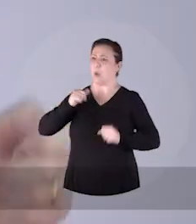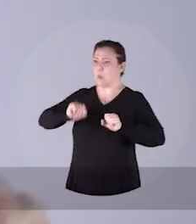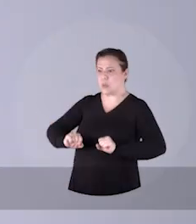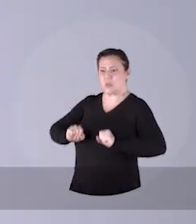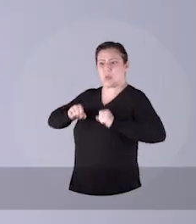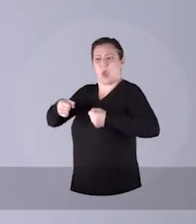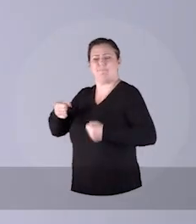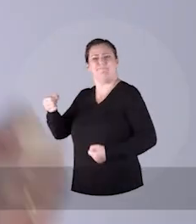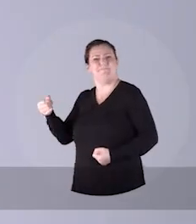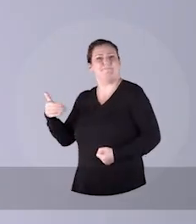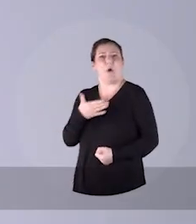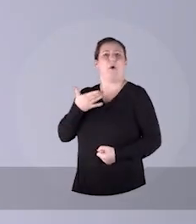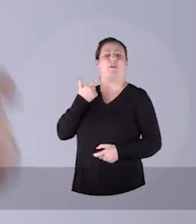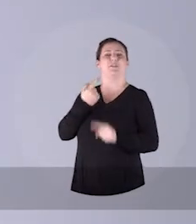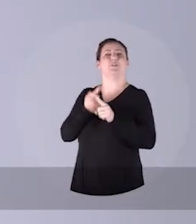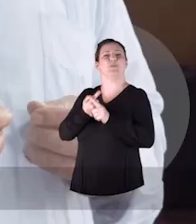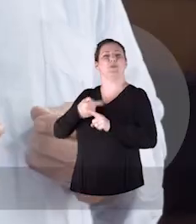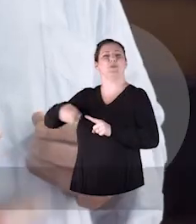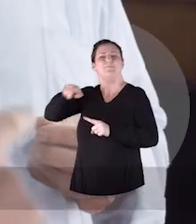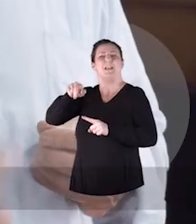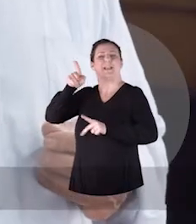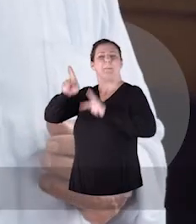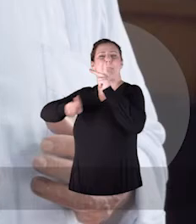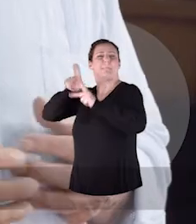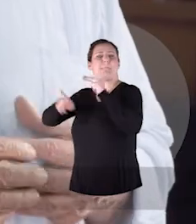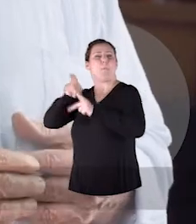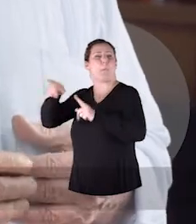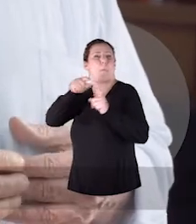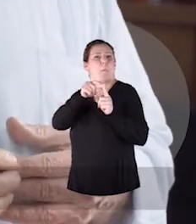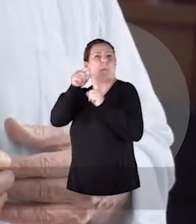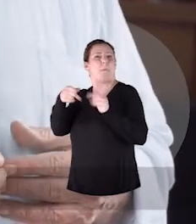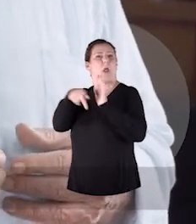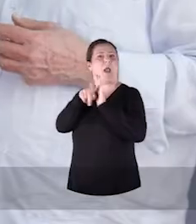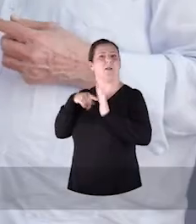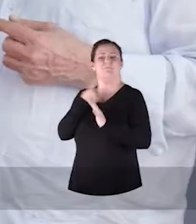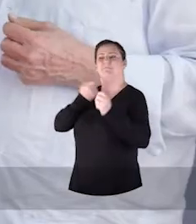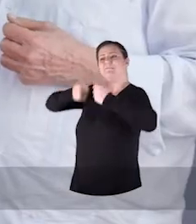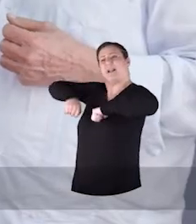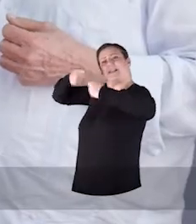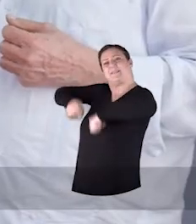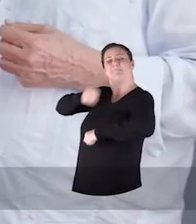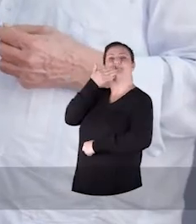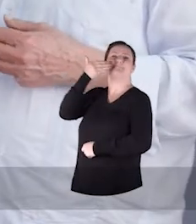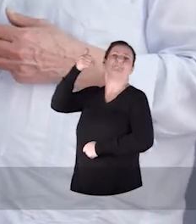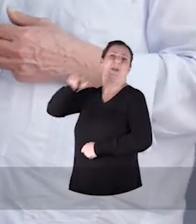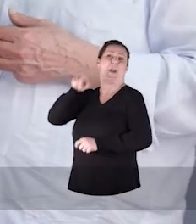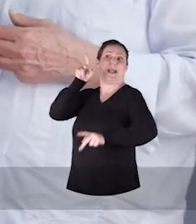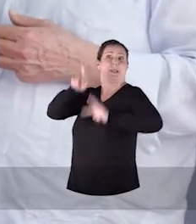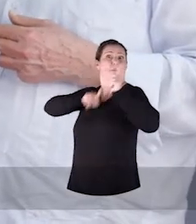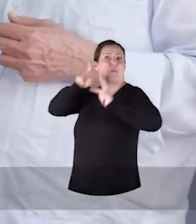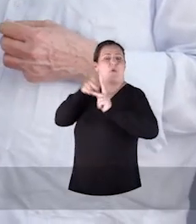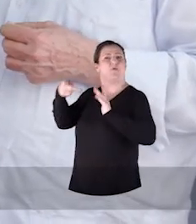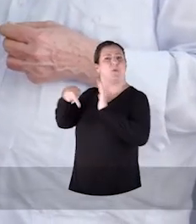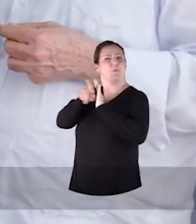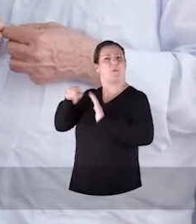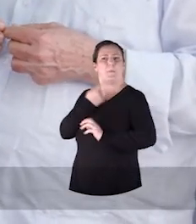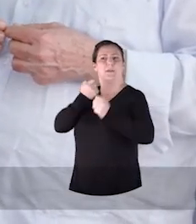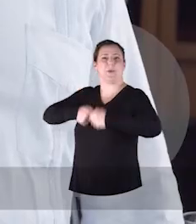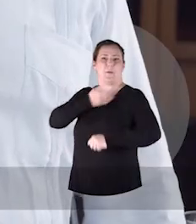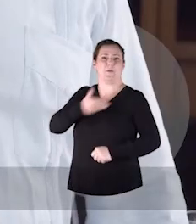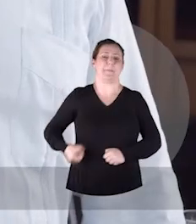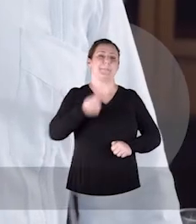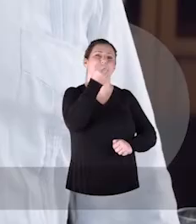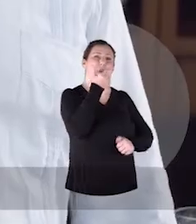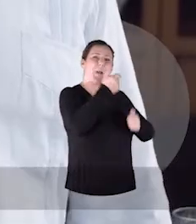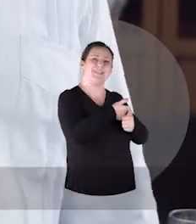eu e renova minhas energias com o que é esse para esse povo da periferia que nós temos que orar para esse povo da periferia que nós